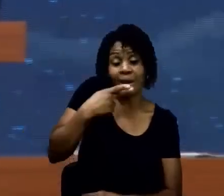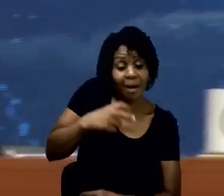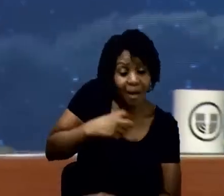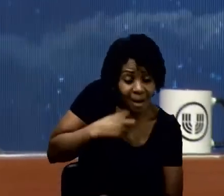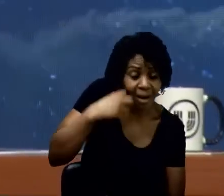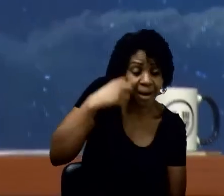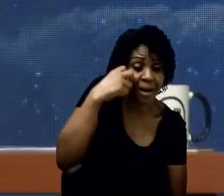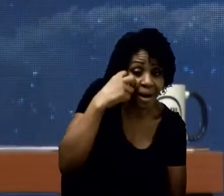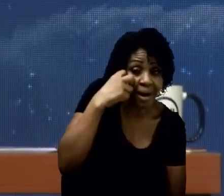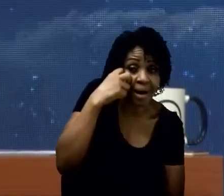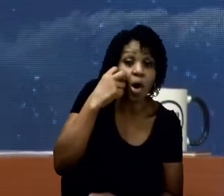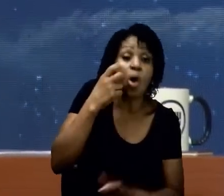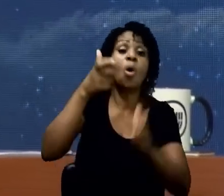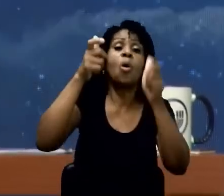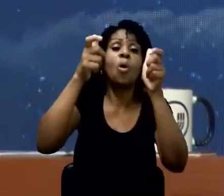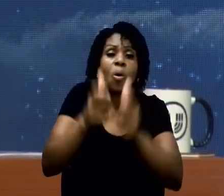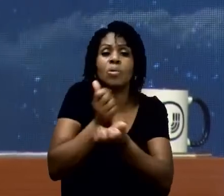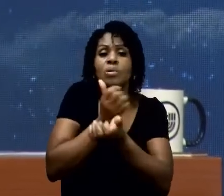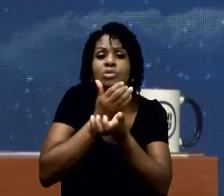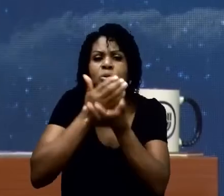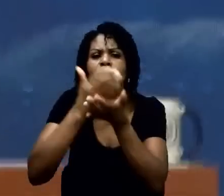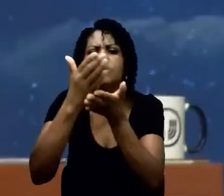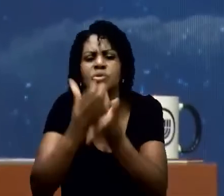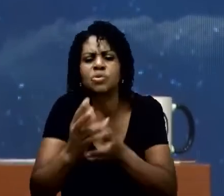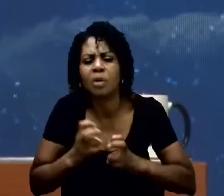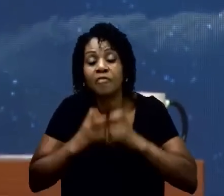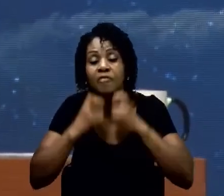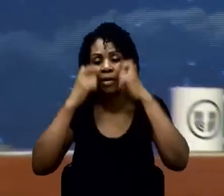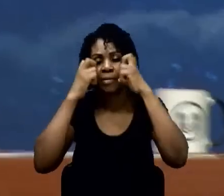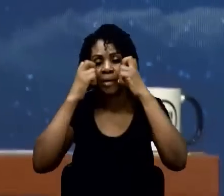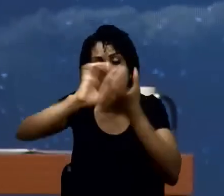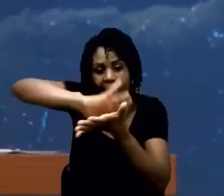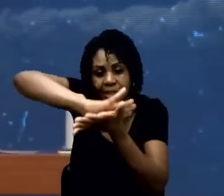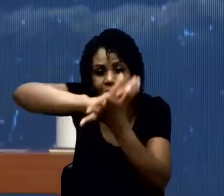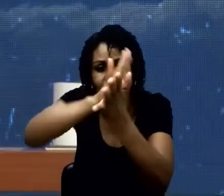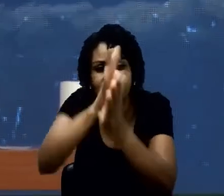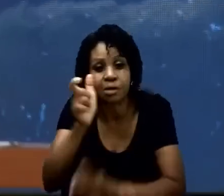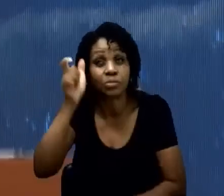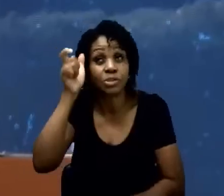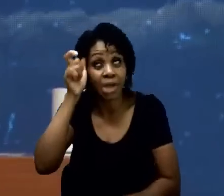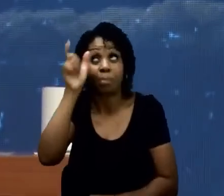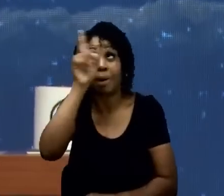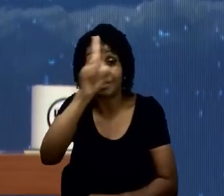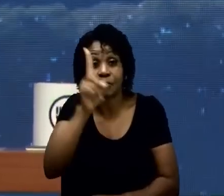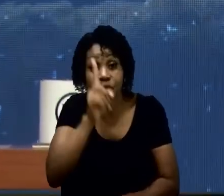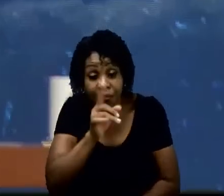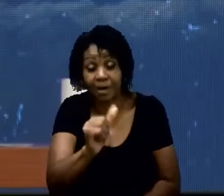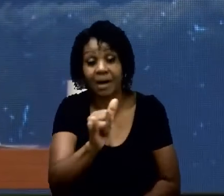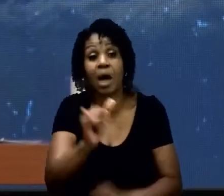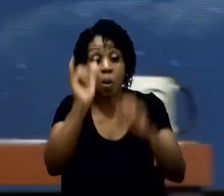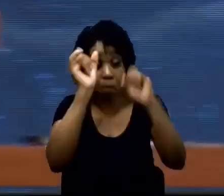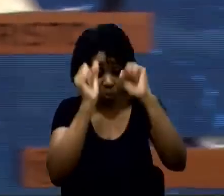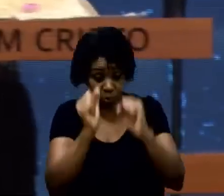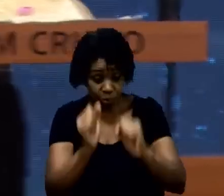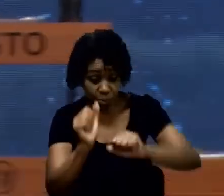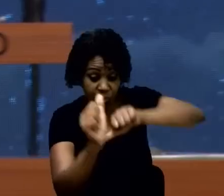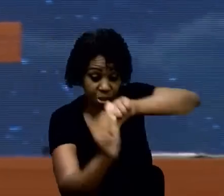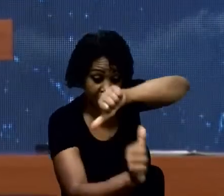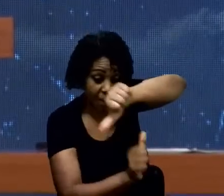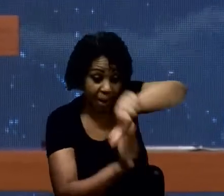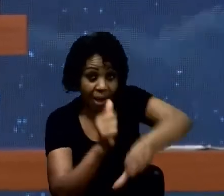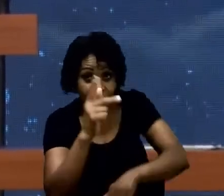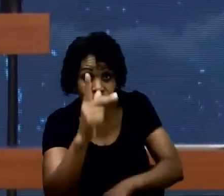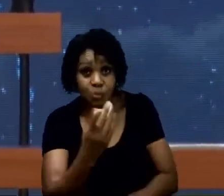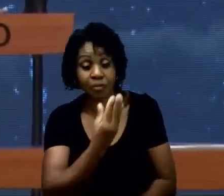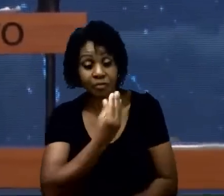timidez entrou pela destruição de Satanás na tua vida. Mas eu sou poderoso para restaurar a sua vida. E Deus restaurou. Se